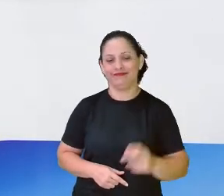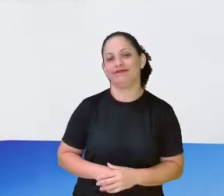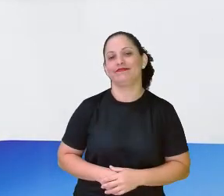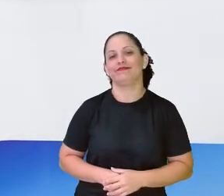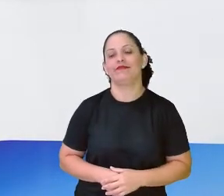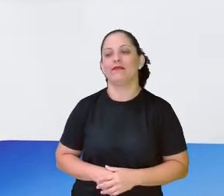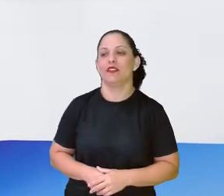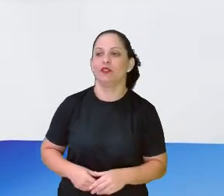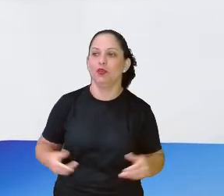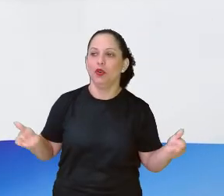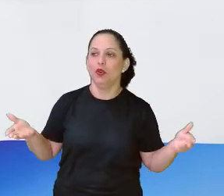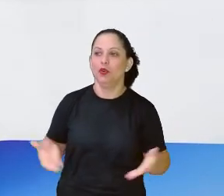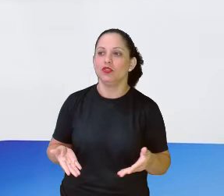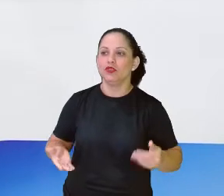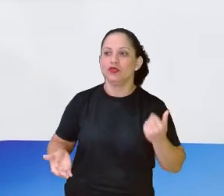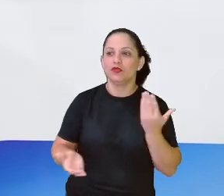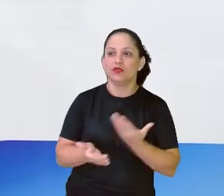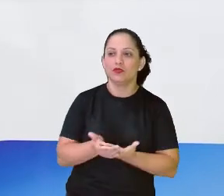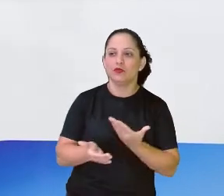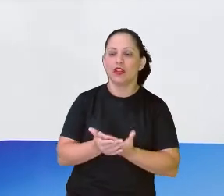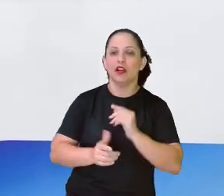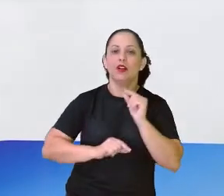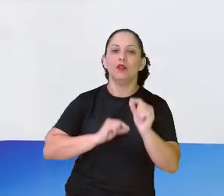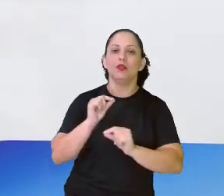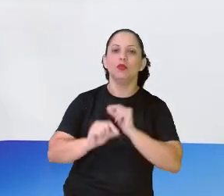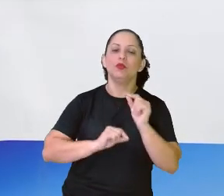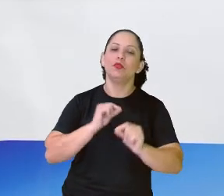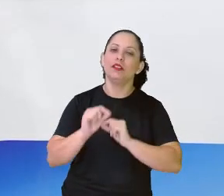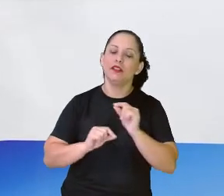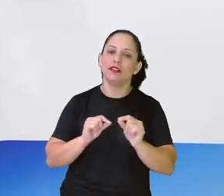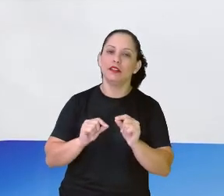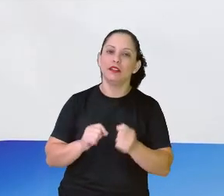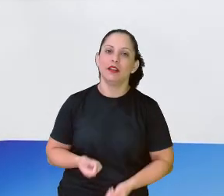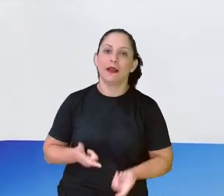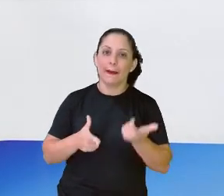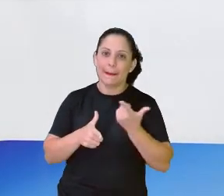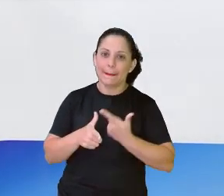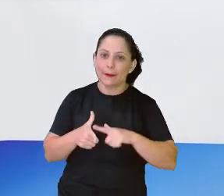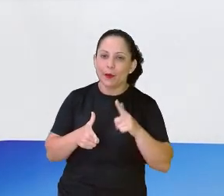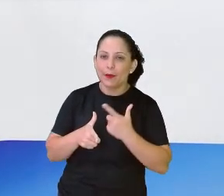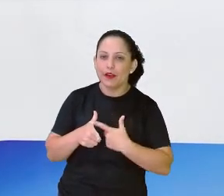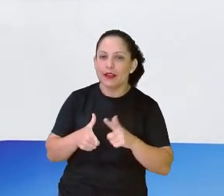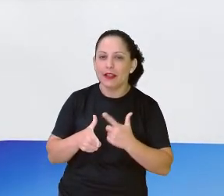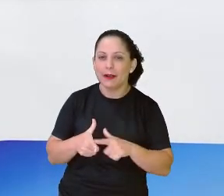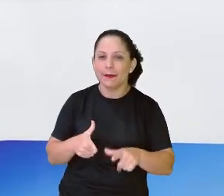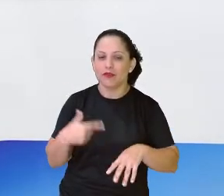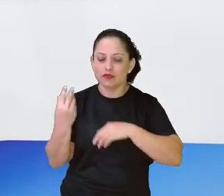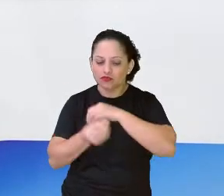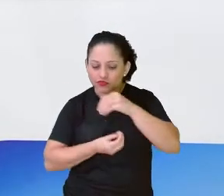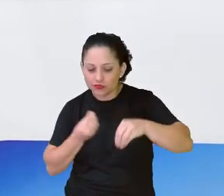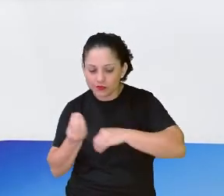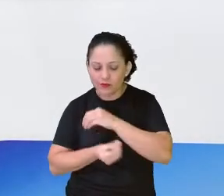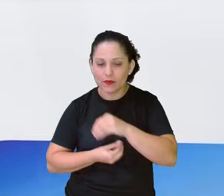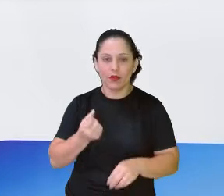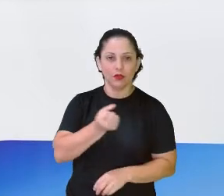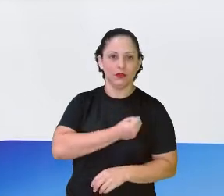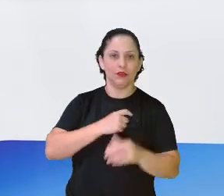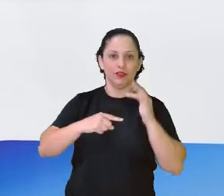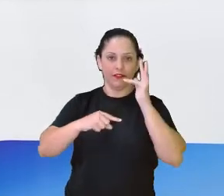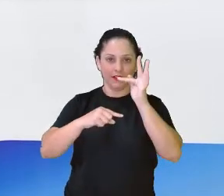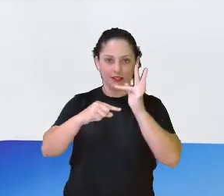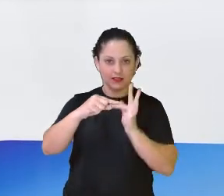vai trabalhar hoje com problemas envolvendo adição de números racionais. Hoje a gente